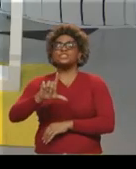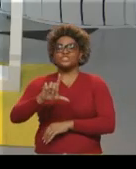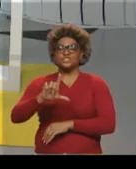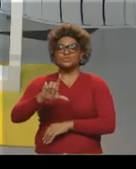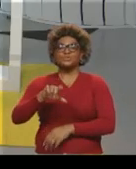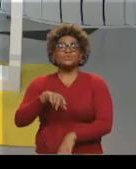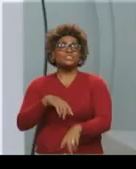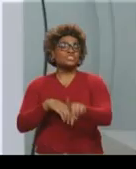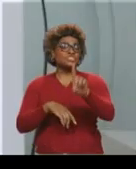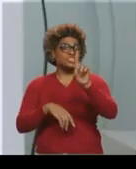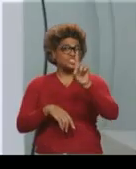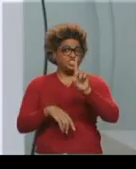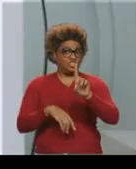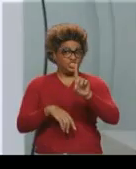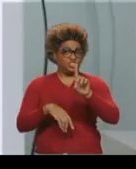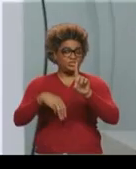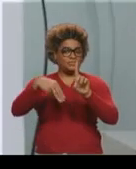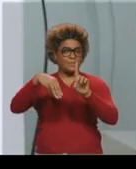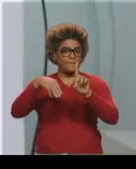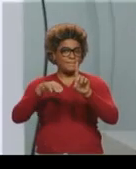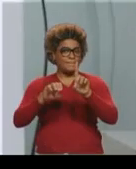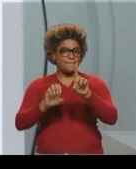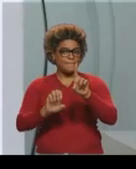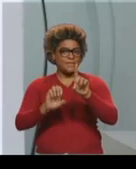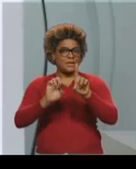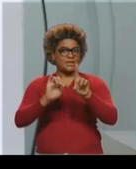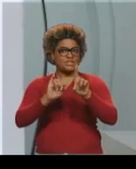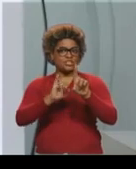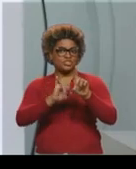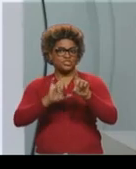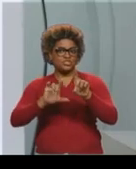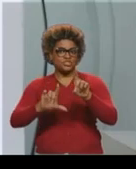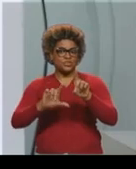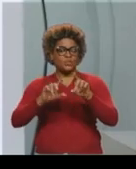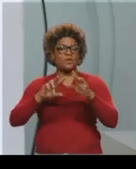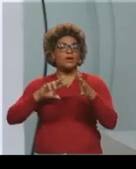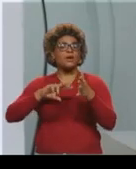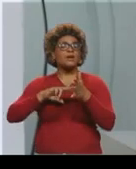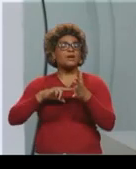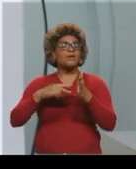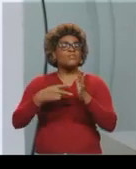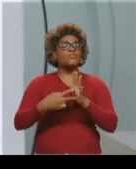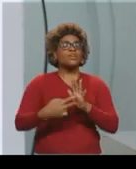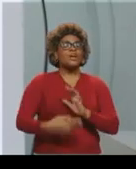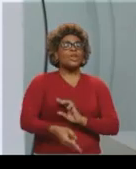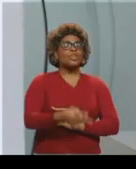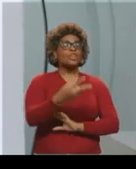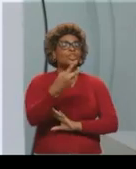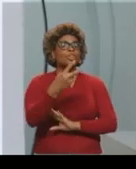Então, são 2 CH3.